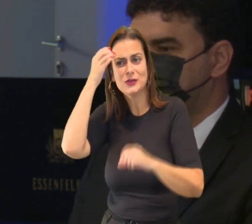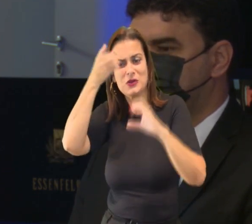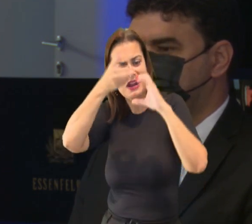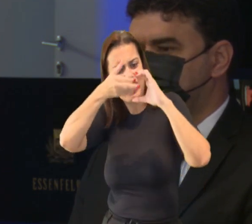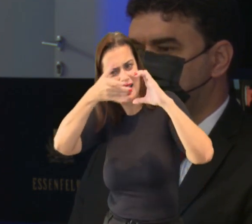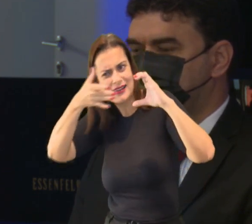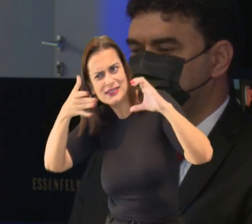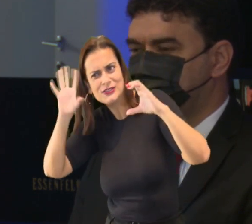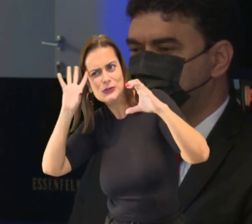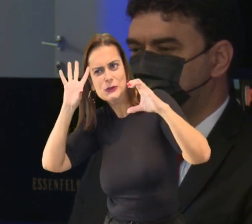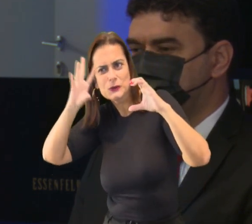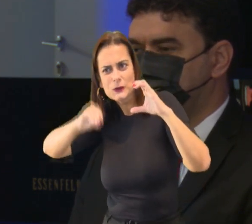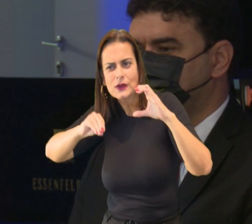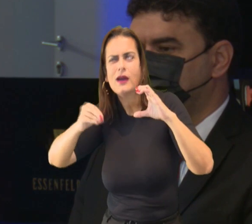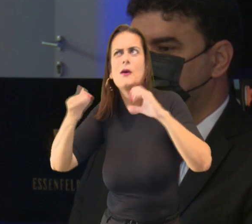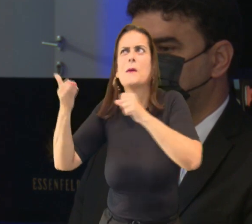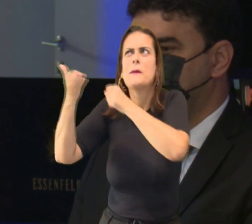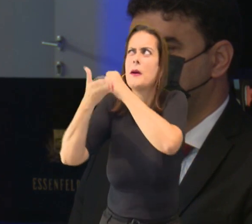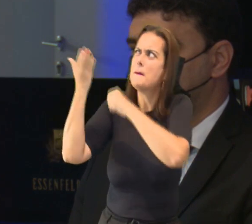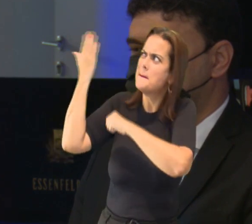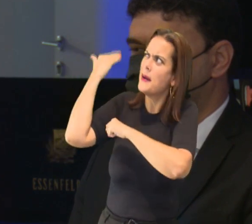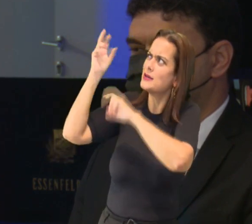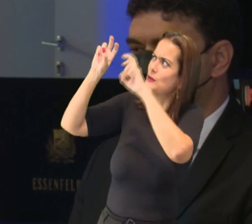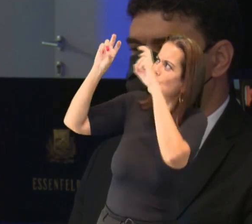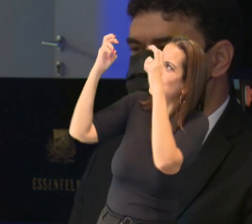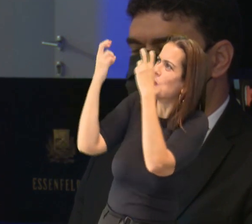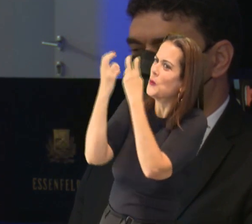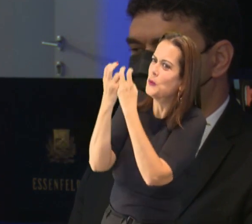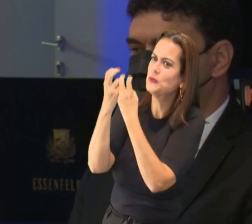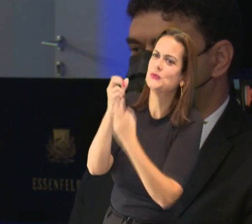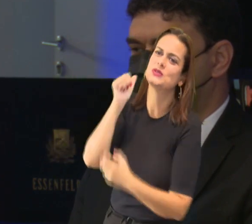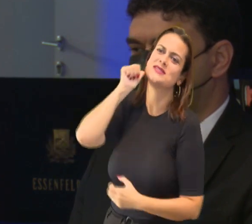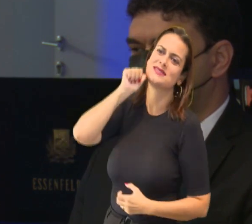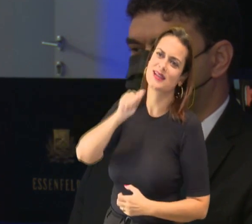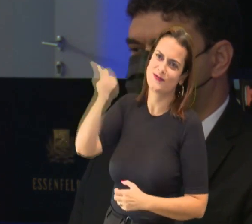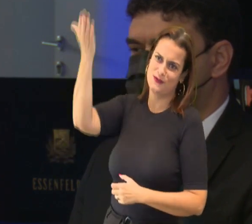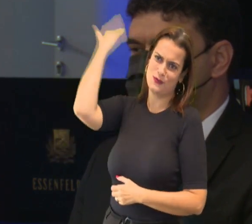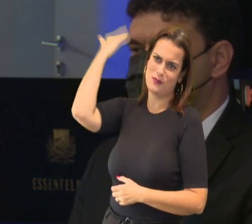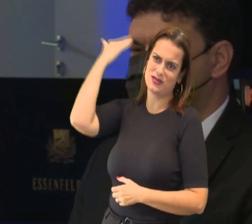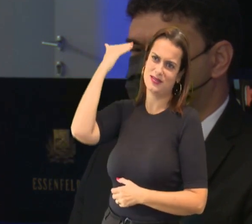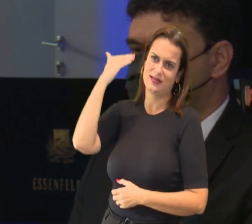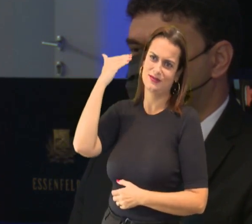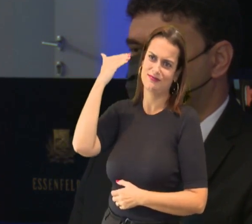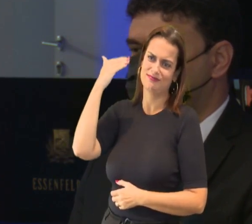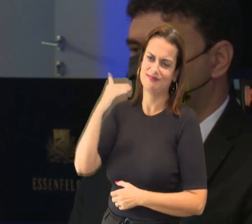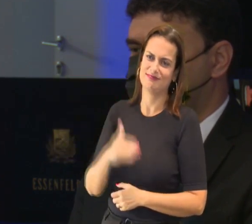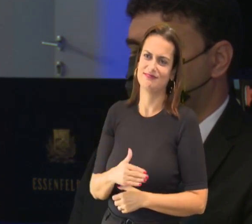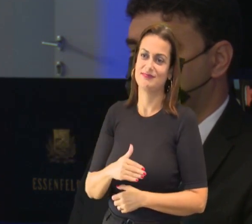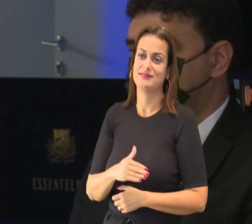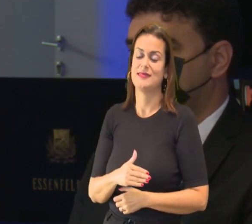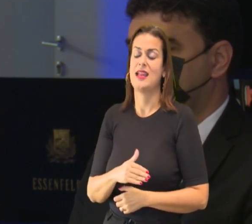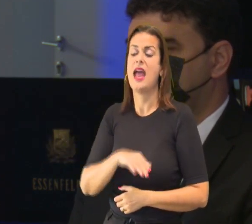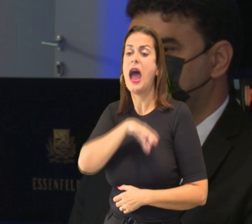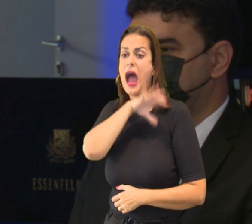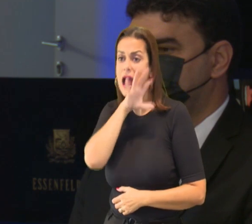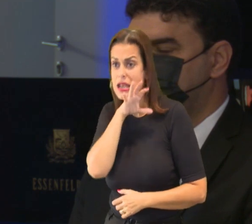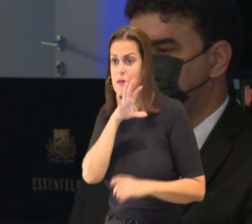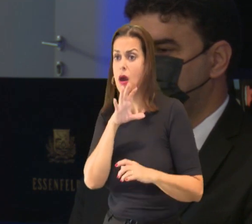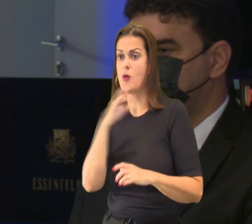extraídas destes princípios culticos, sacrificiais desse tempo. Animal, saudável,